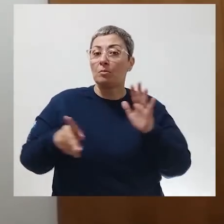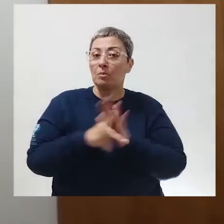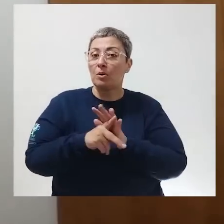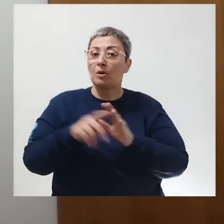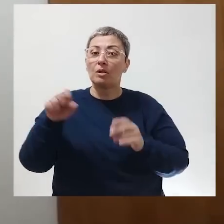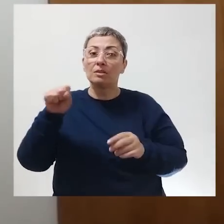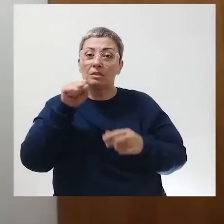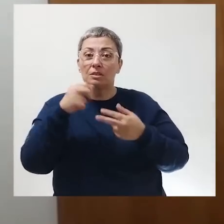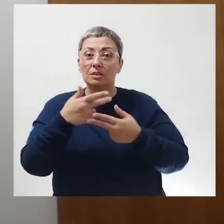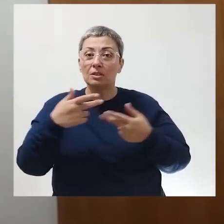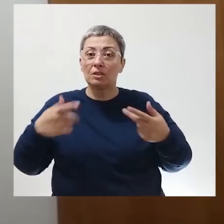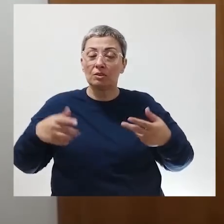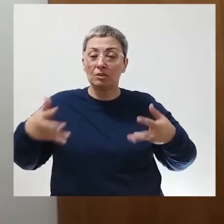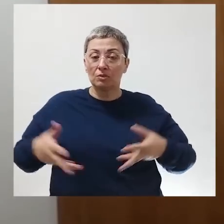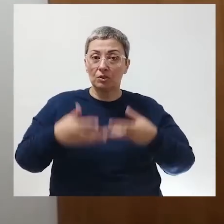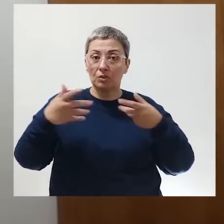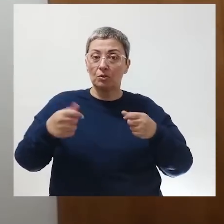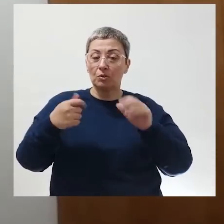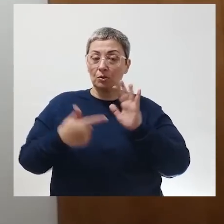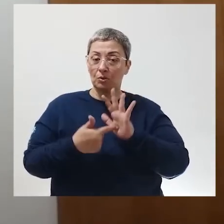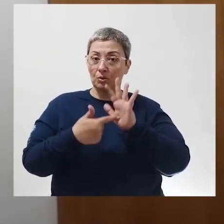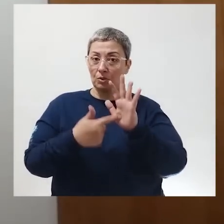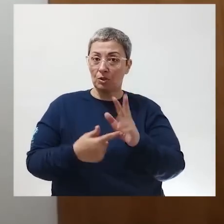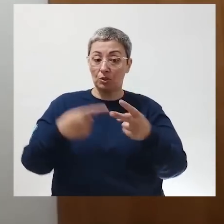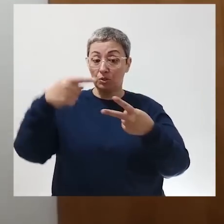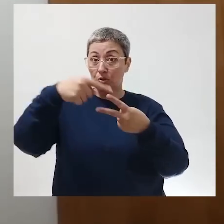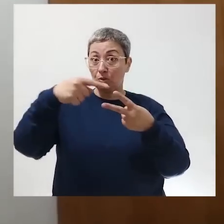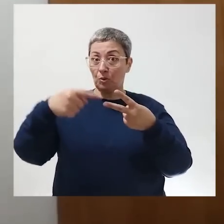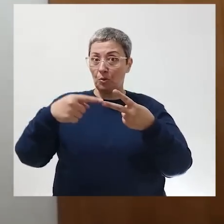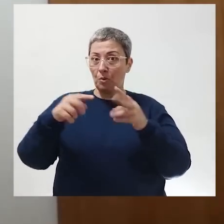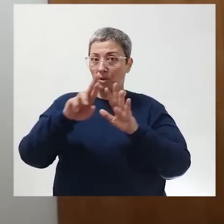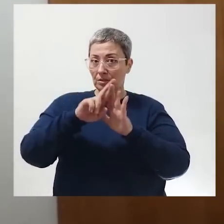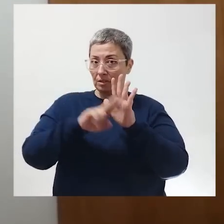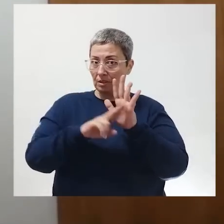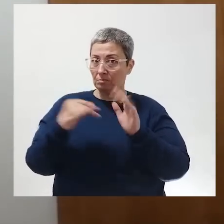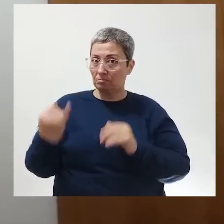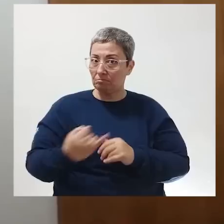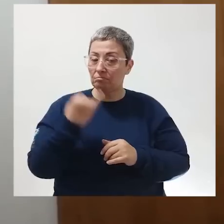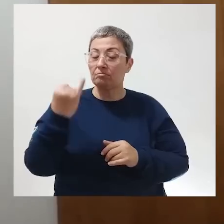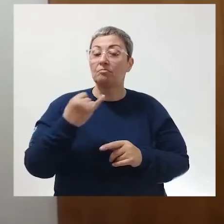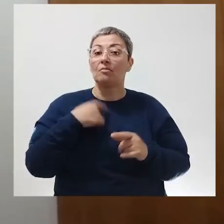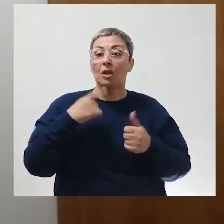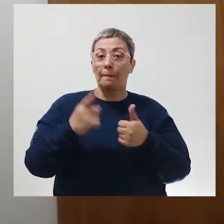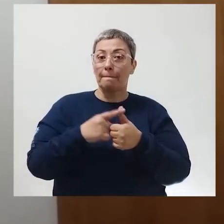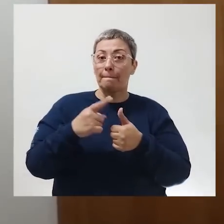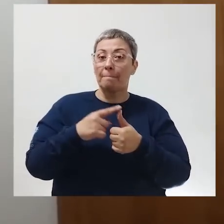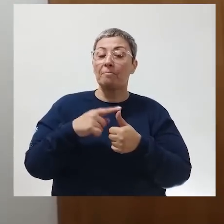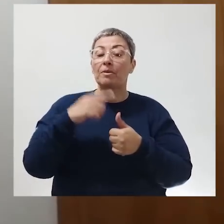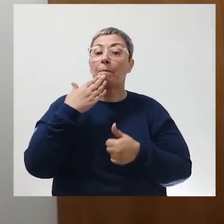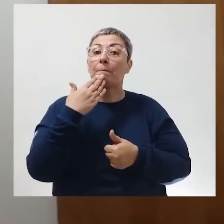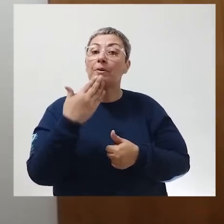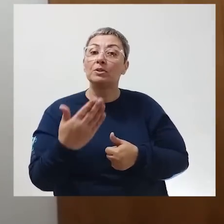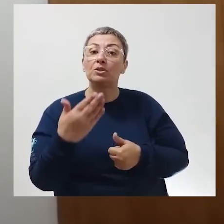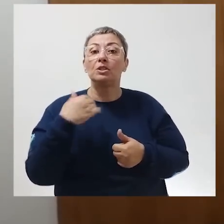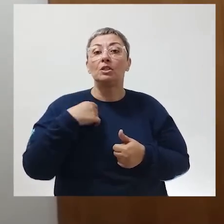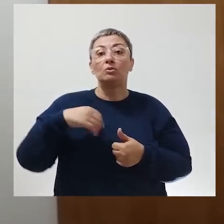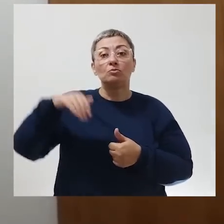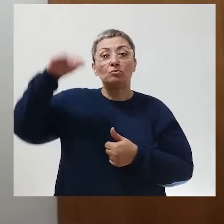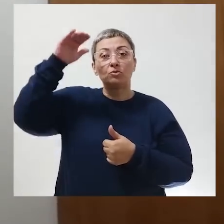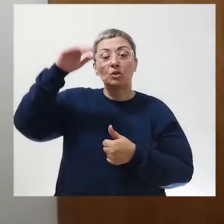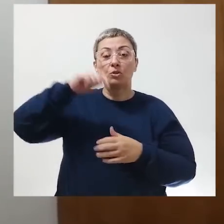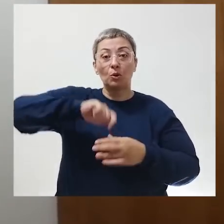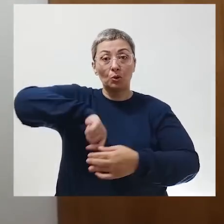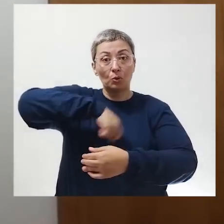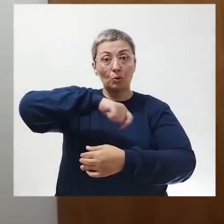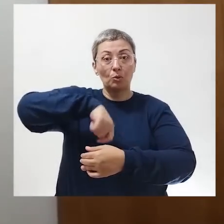dos legumes, eu vou trazer para vocês duas regrinhas bem importantes. A primeira delas é pedir para um adulto cozinhar